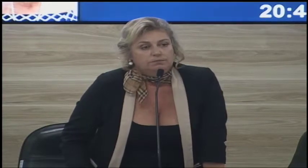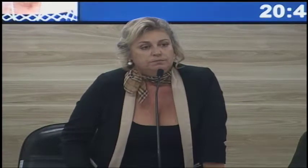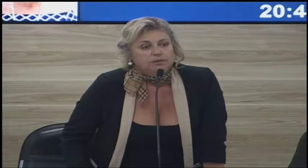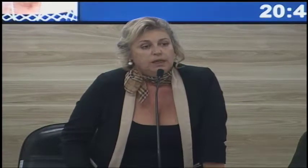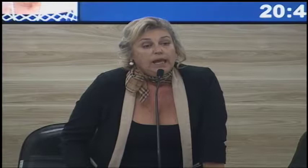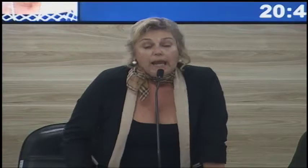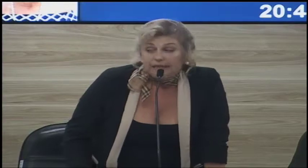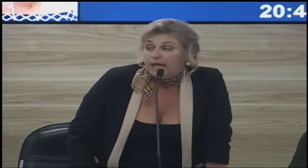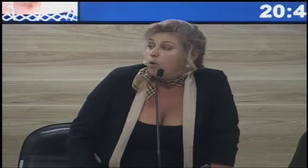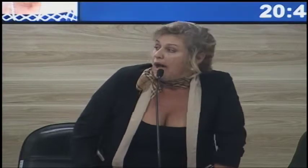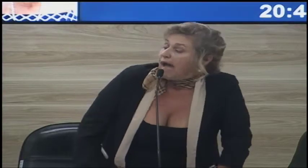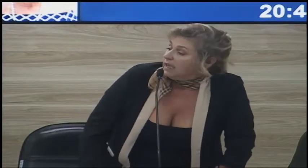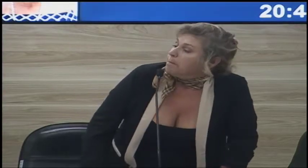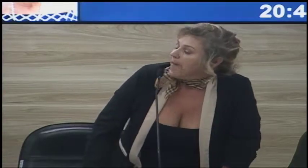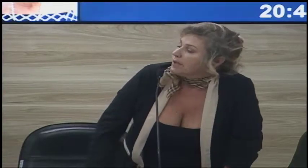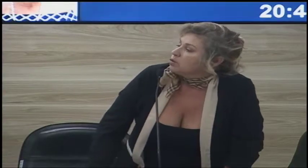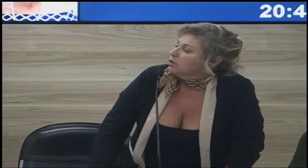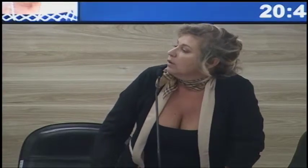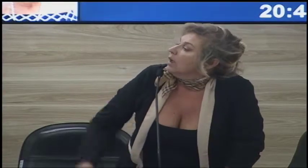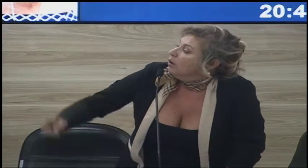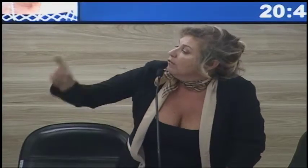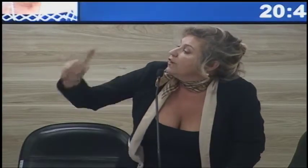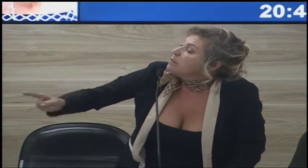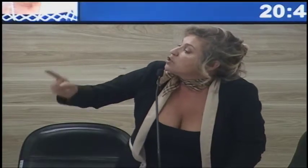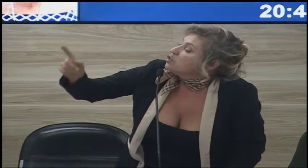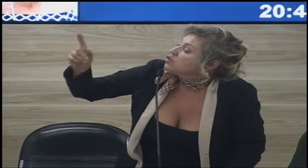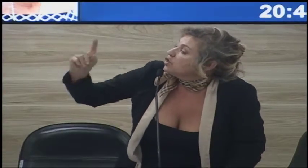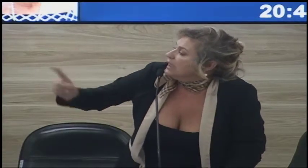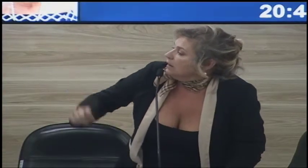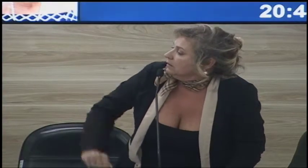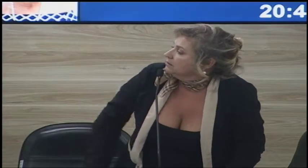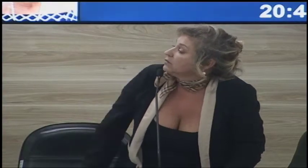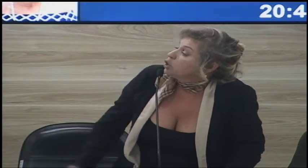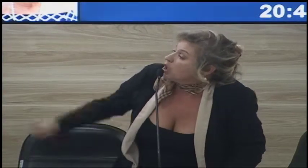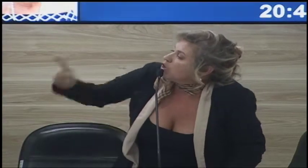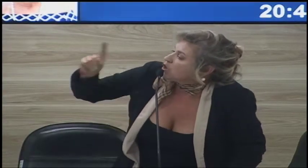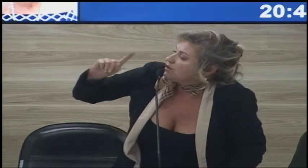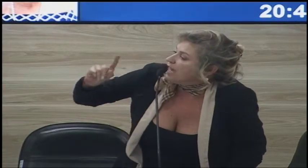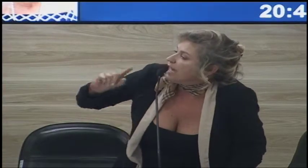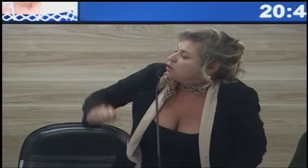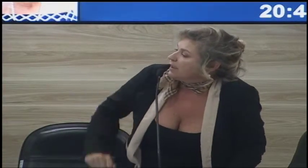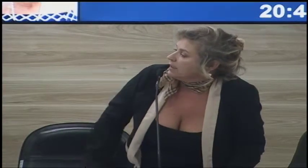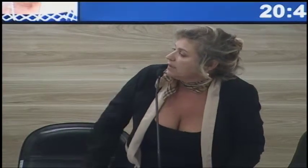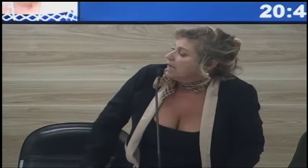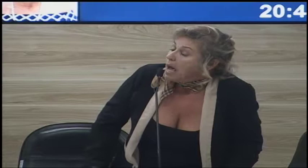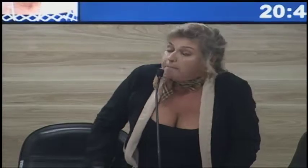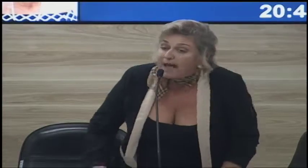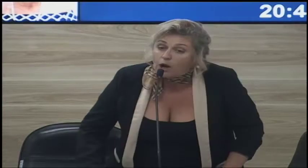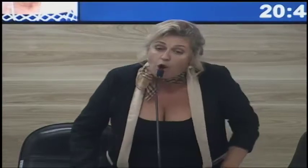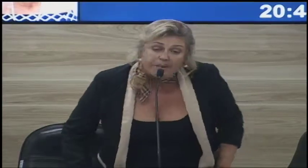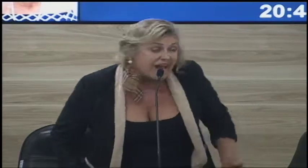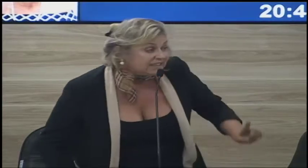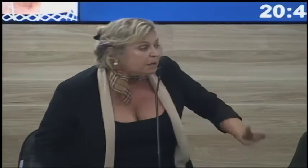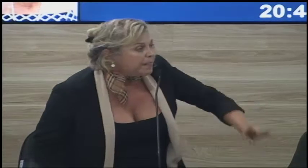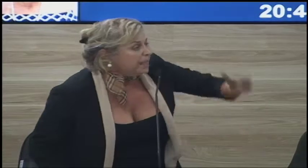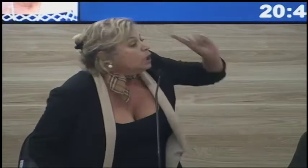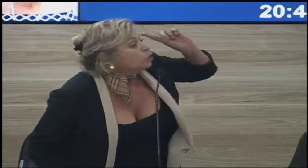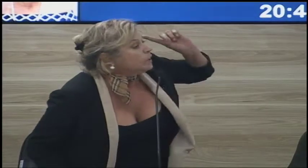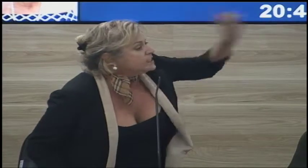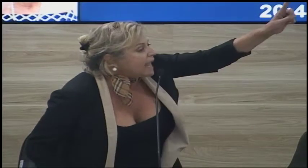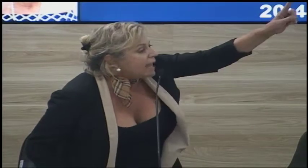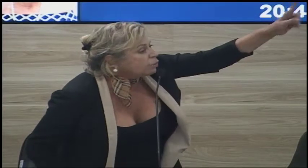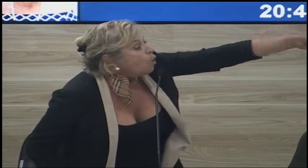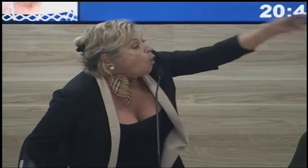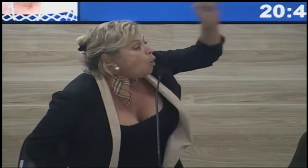Estado. Então, aqui peço, vamos nos unir, todos os vereadores, para cobrar também